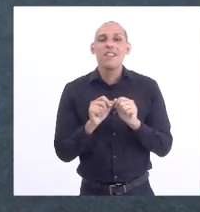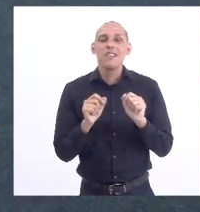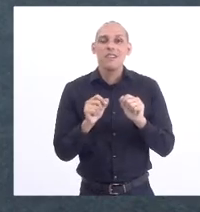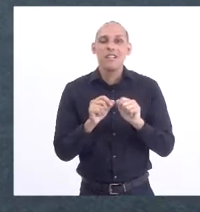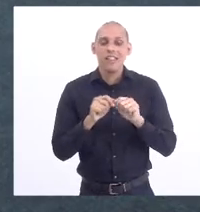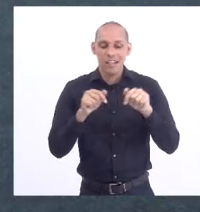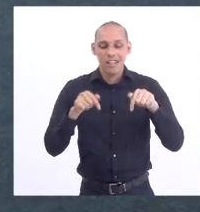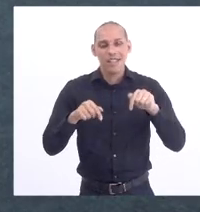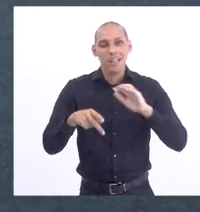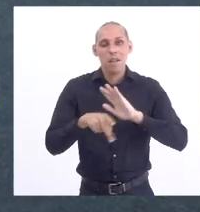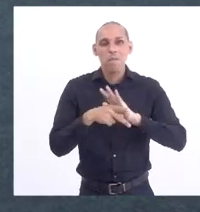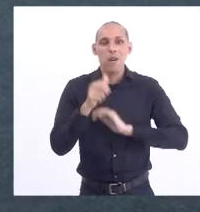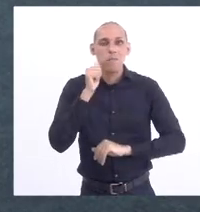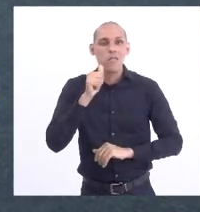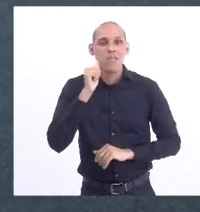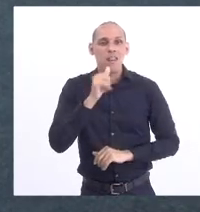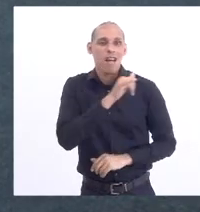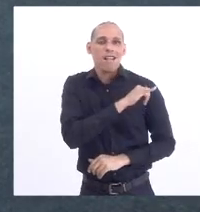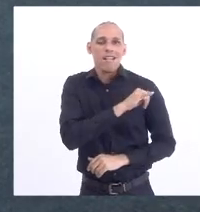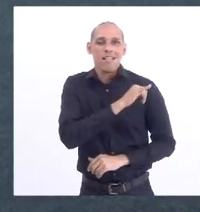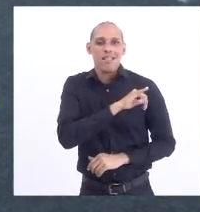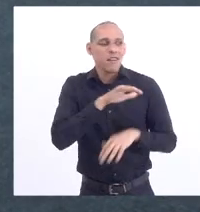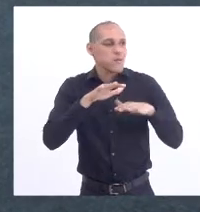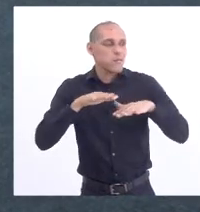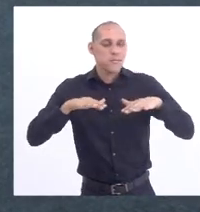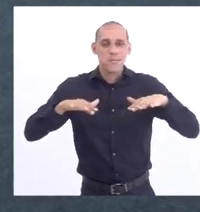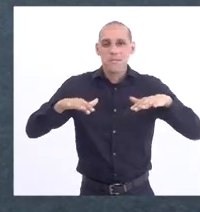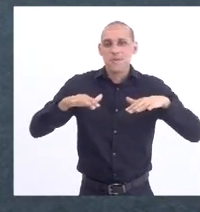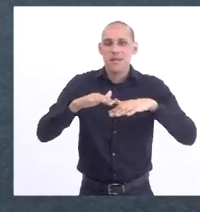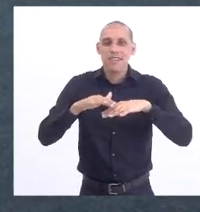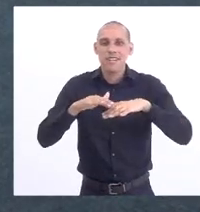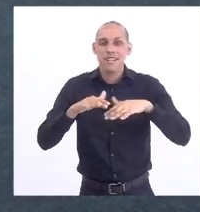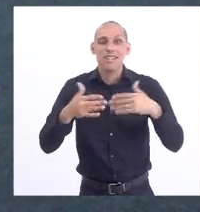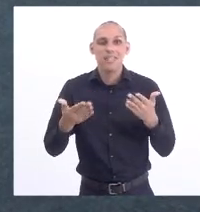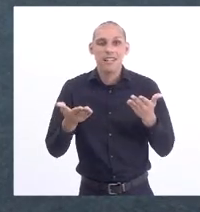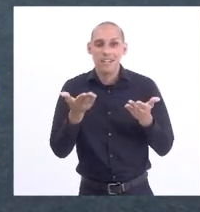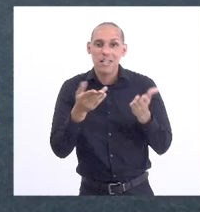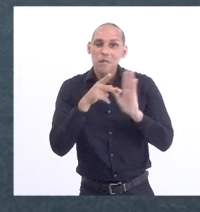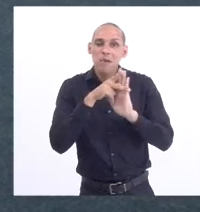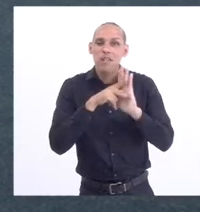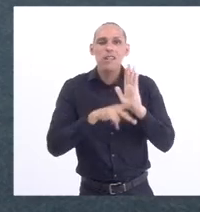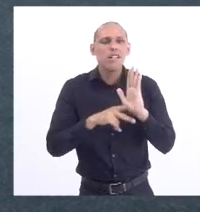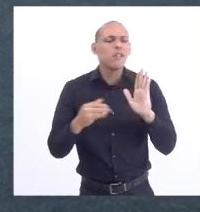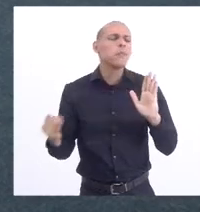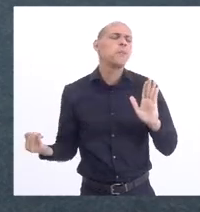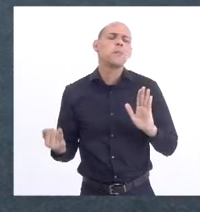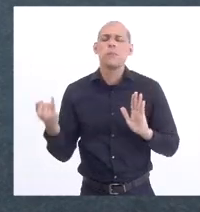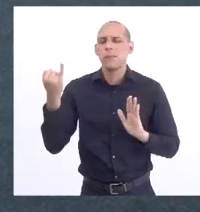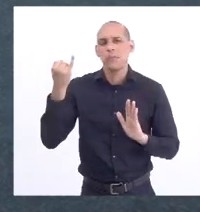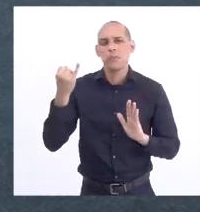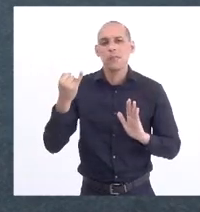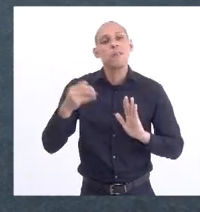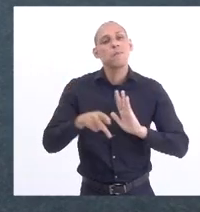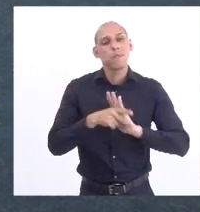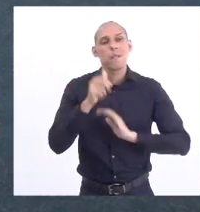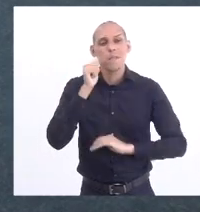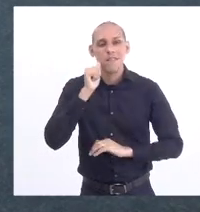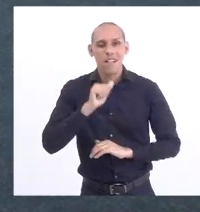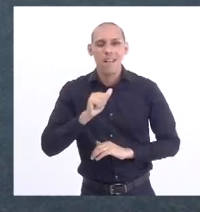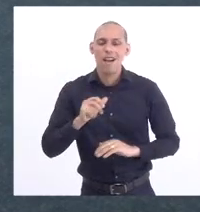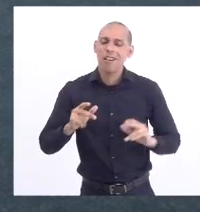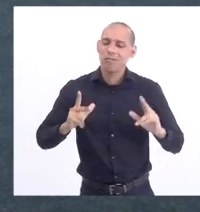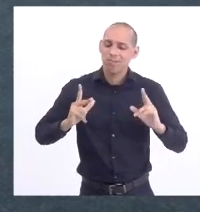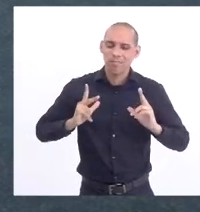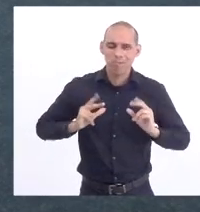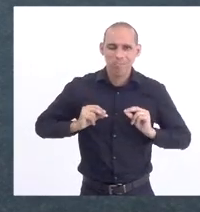mulheres do Estado do Rio de Janeiro. Então, esse projeto é fundamental para nós, mulheres, é meritório,